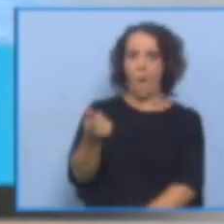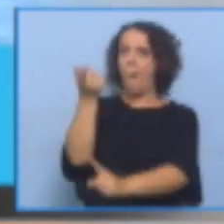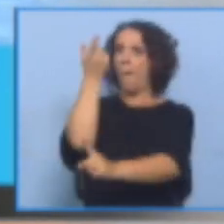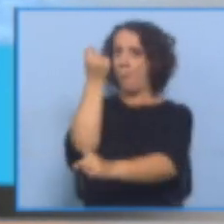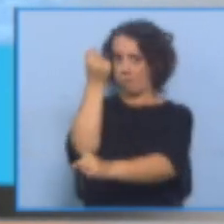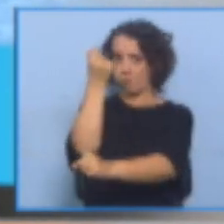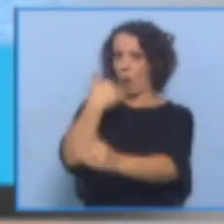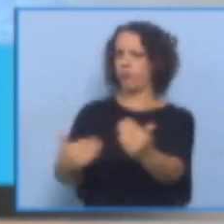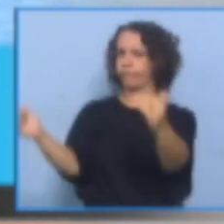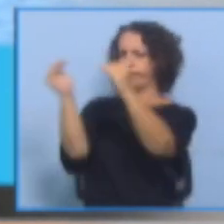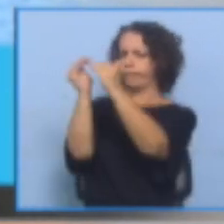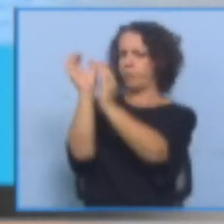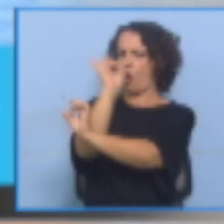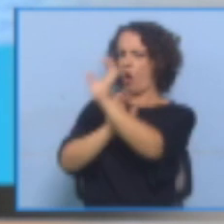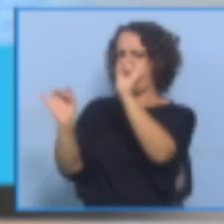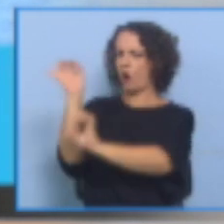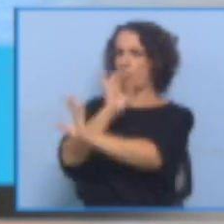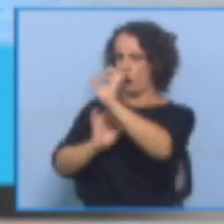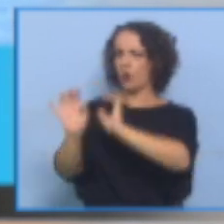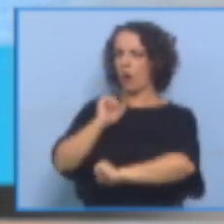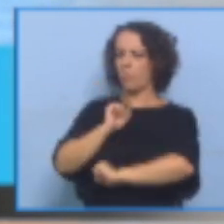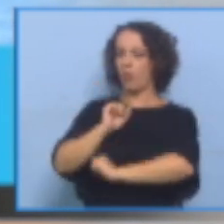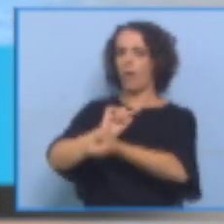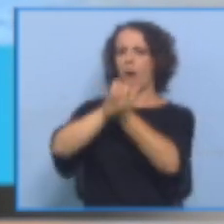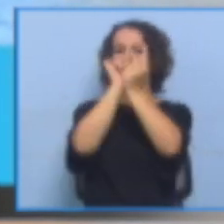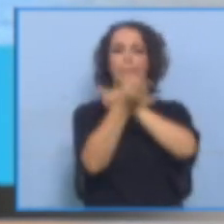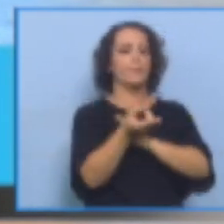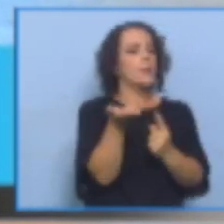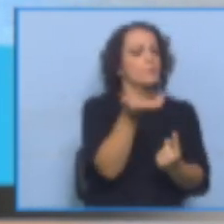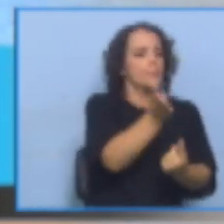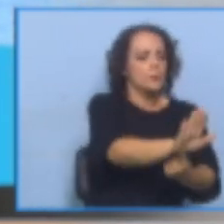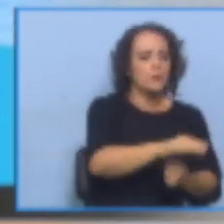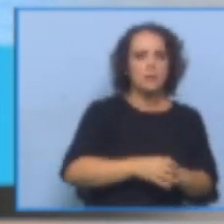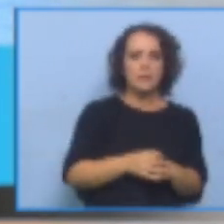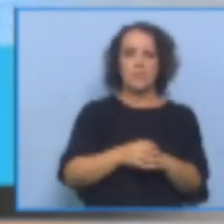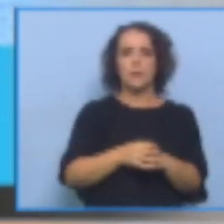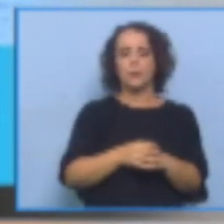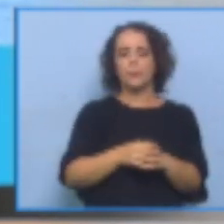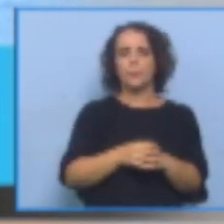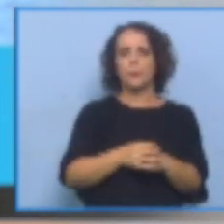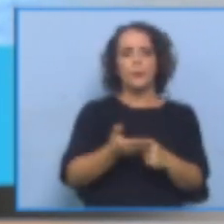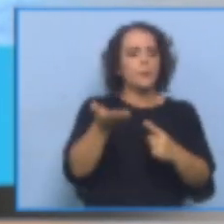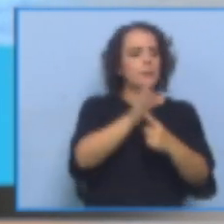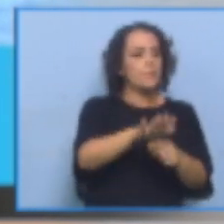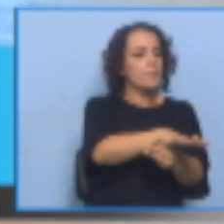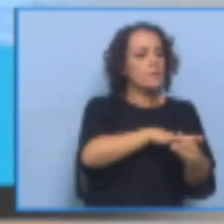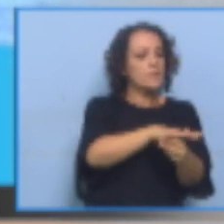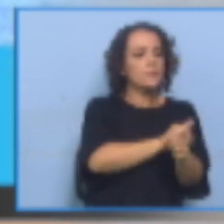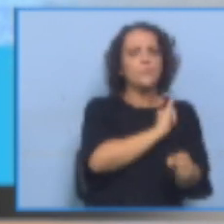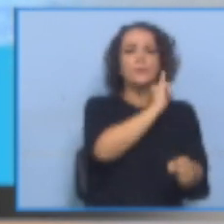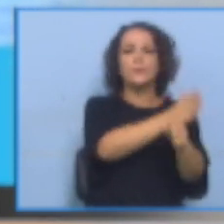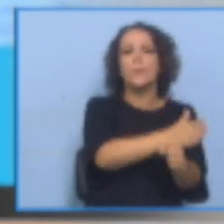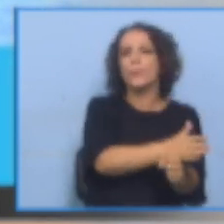mas vive ao nível, por exemplo, em alguns casos, a um nível muito próximo